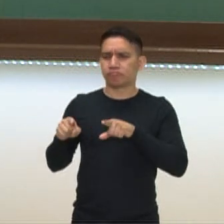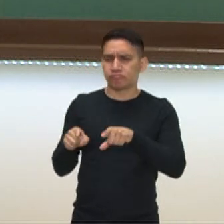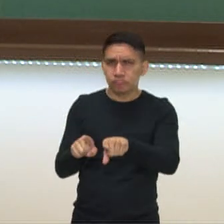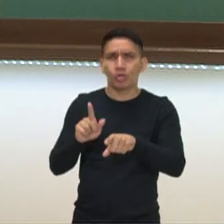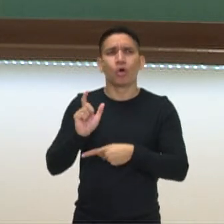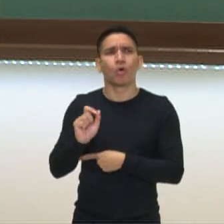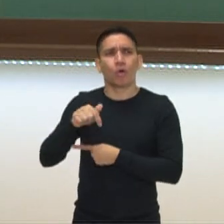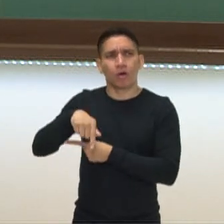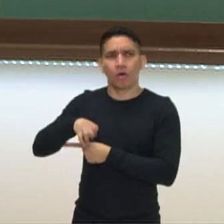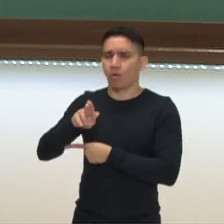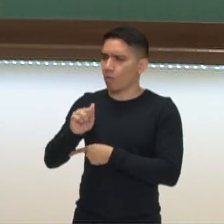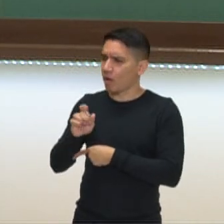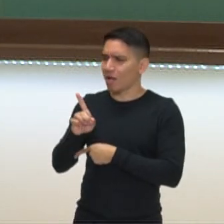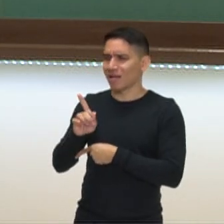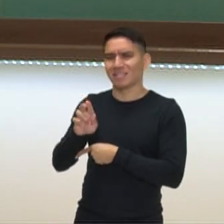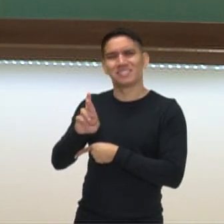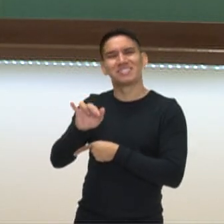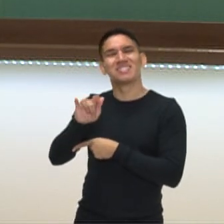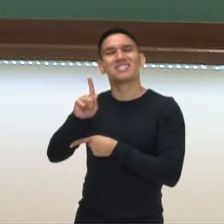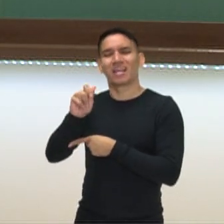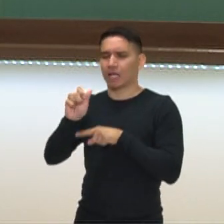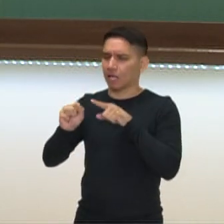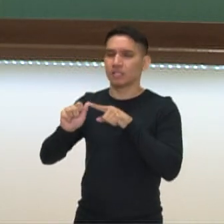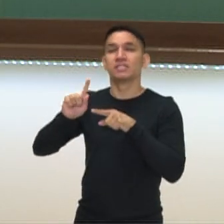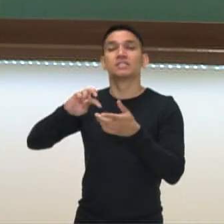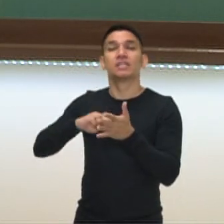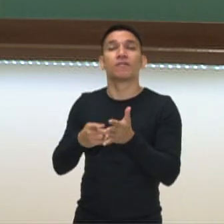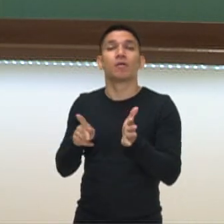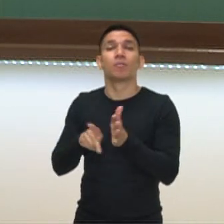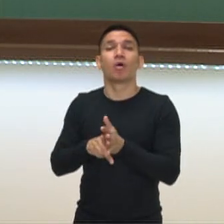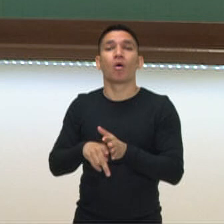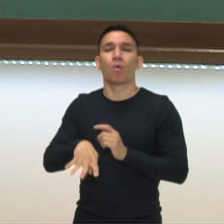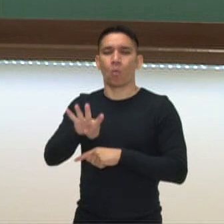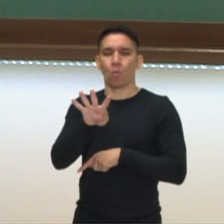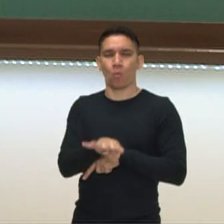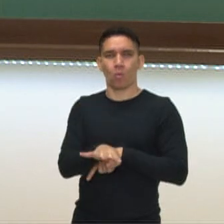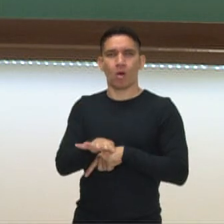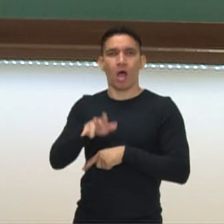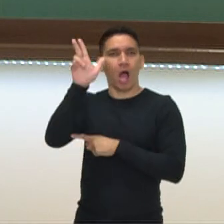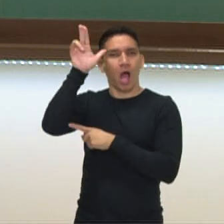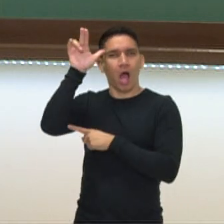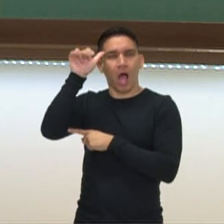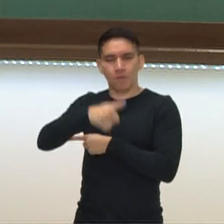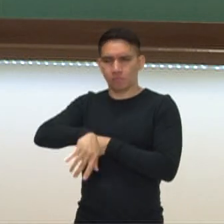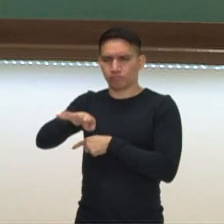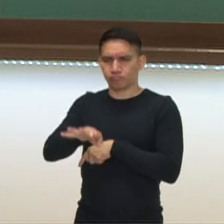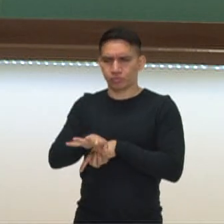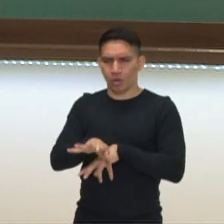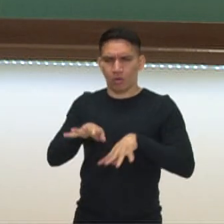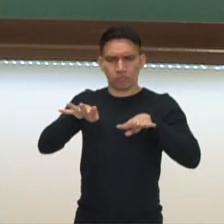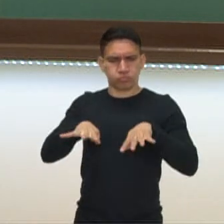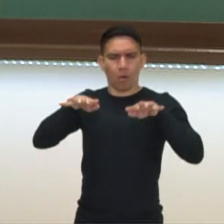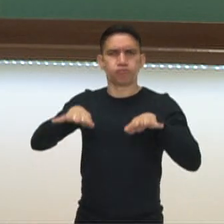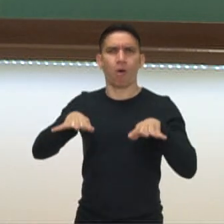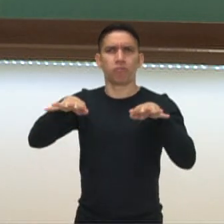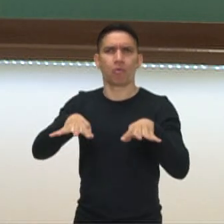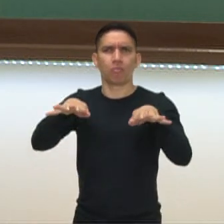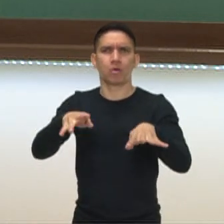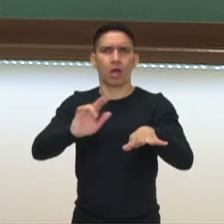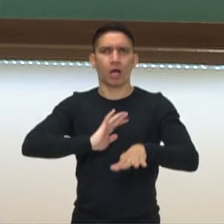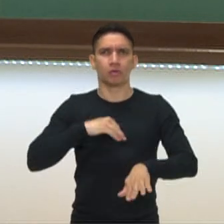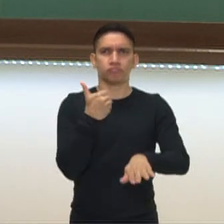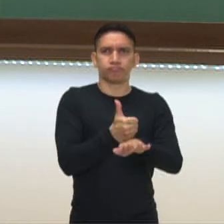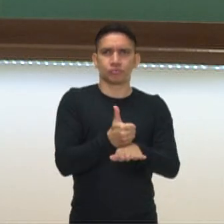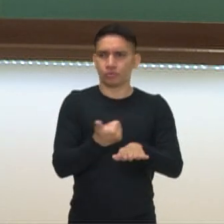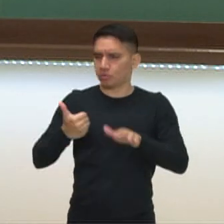exatamente são aquelas pigas com 4 cavalos na frente, que eram aquelas pigas usadas pelos heróis, pelos deuses. Isso era muito